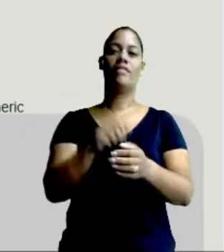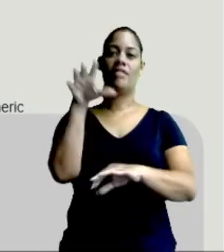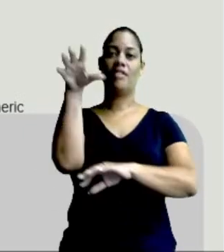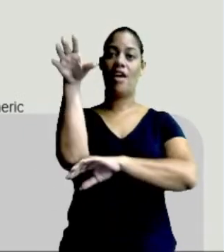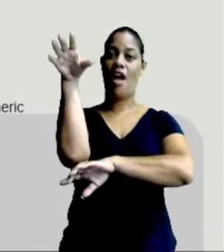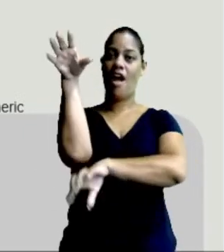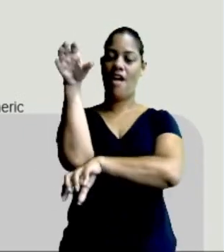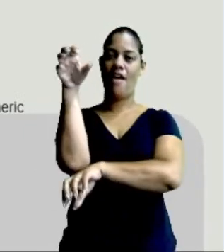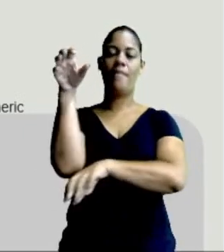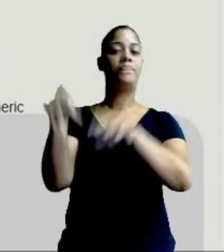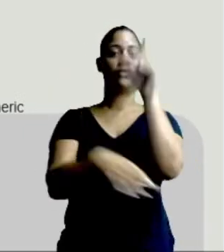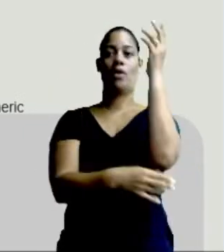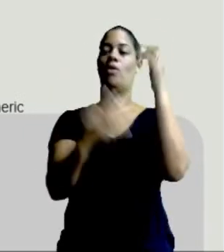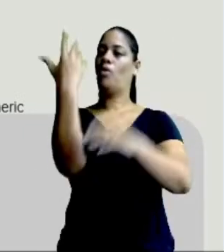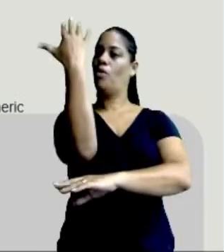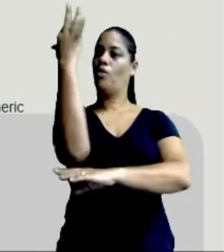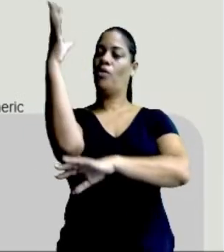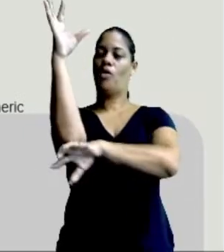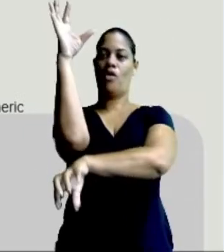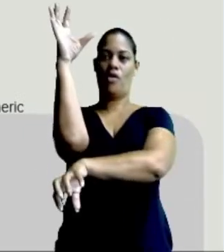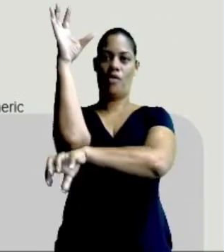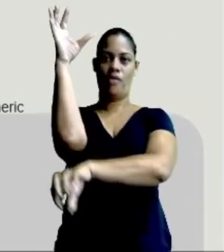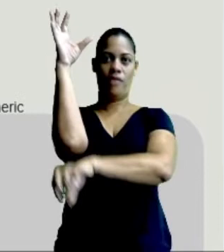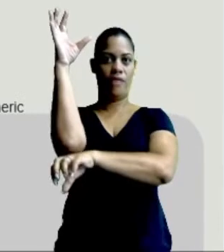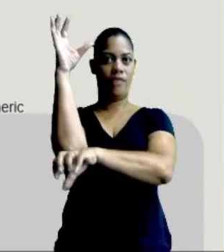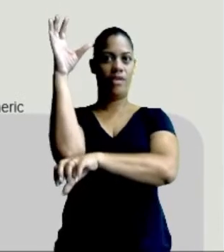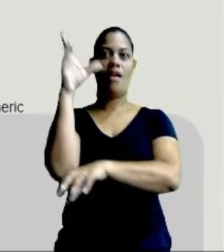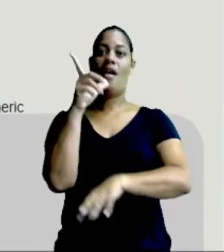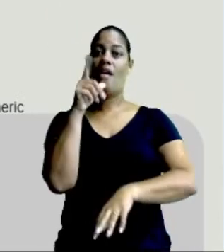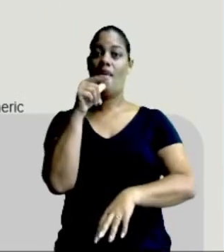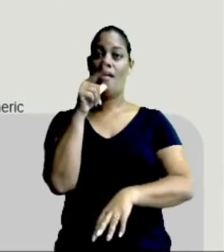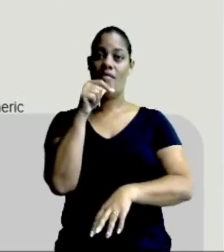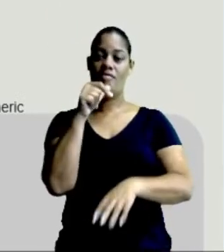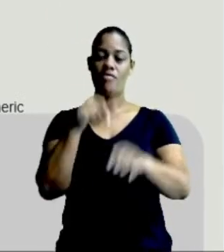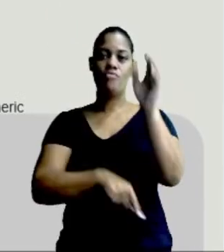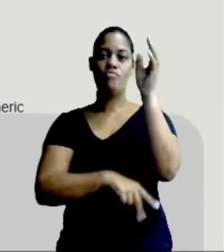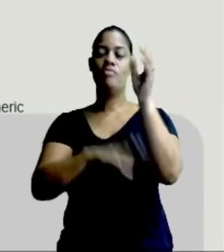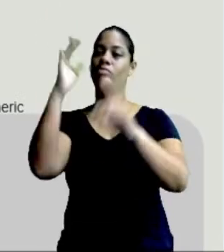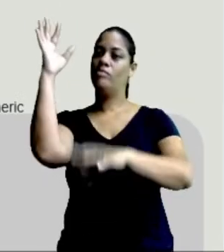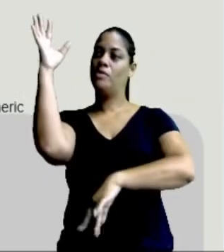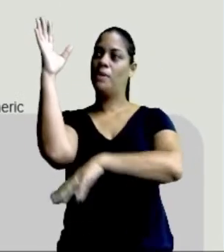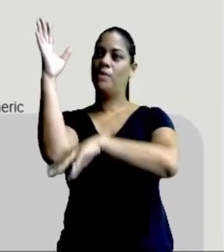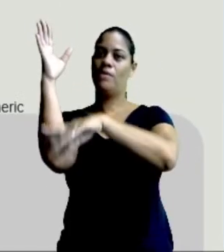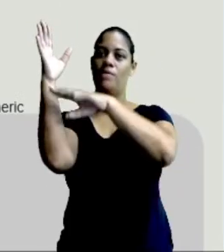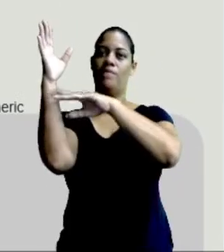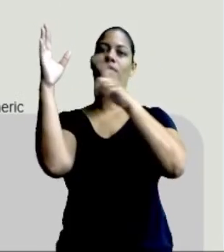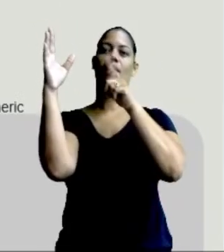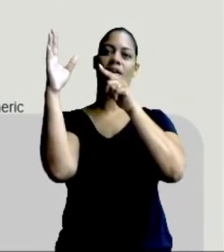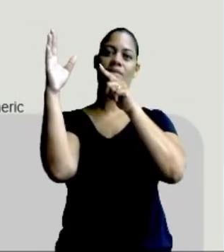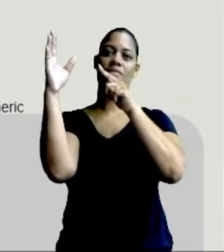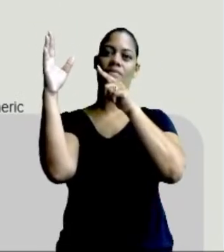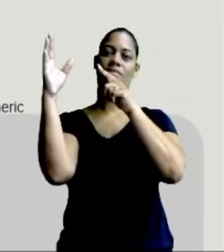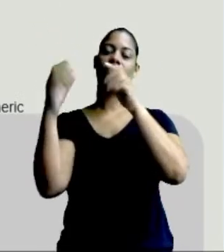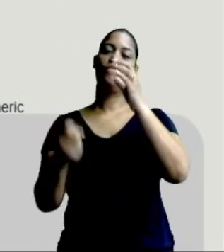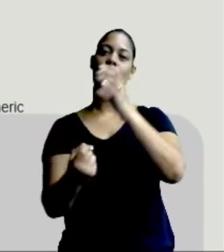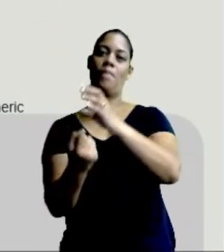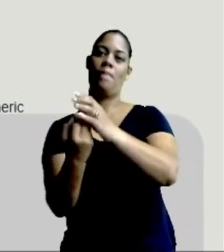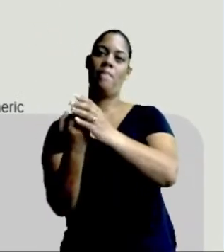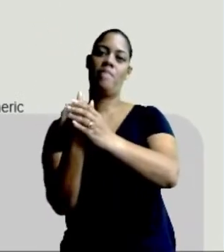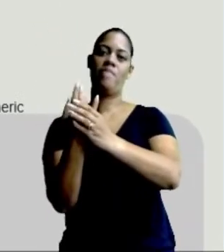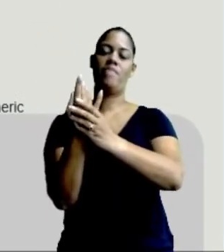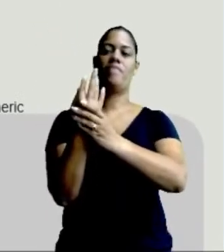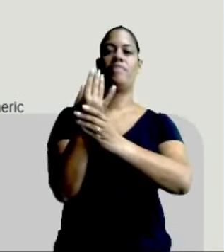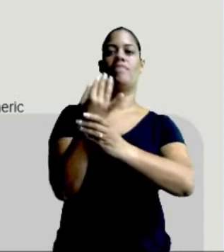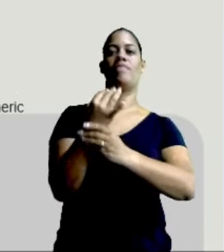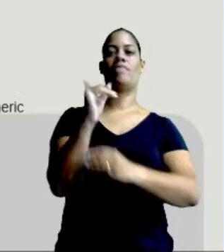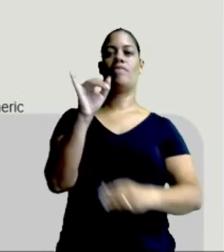fica localizada ao longo dos rios e é inundada pelas cheias, né? E suas plantas são higrófilas. O